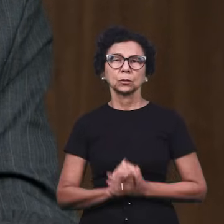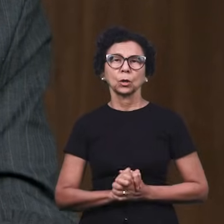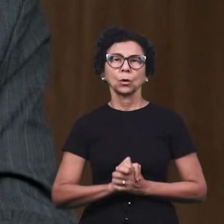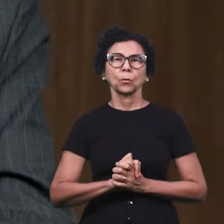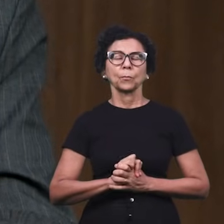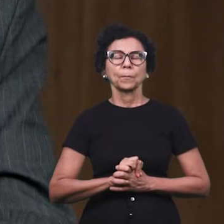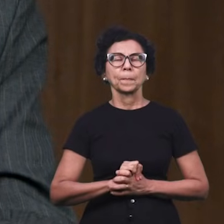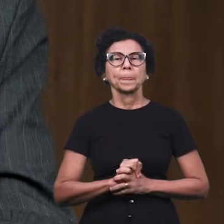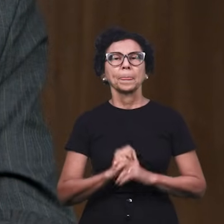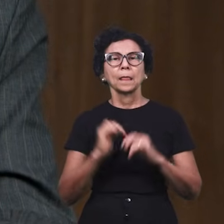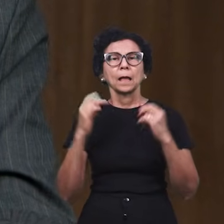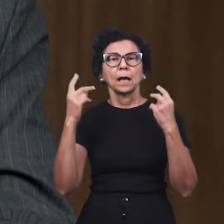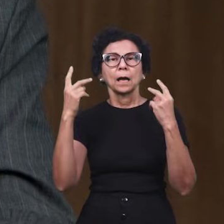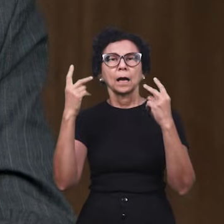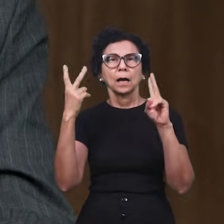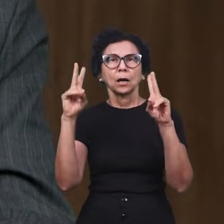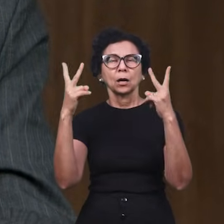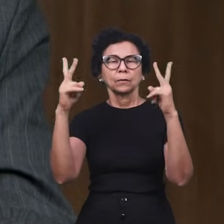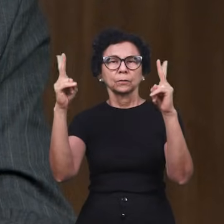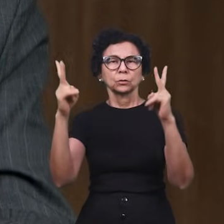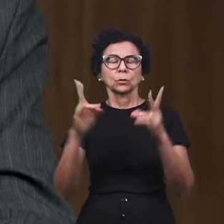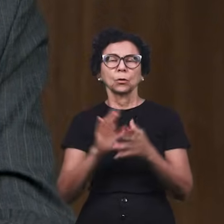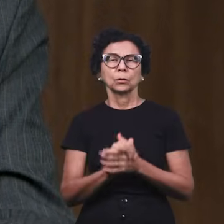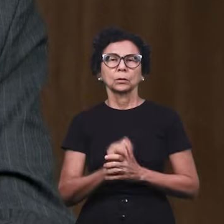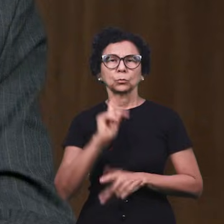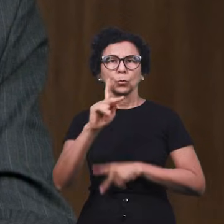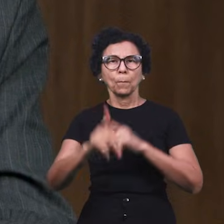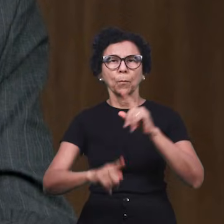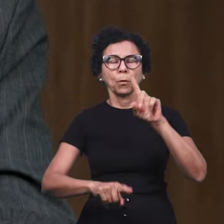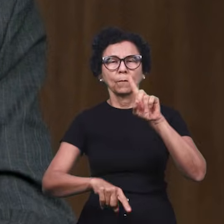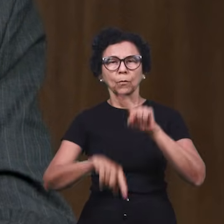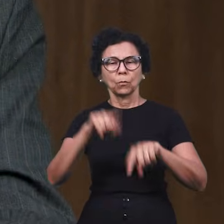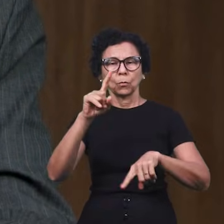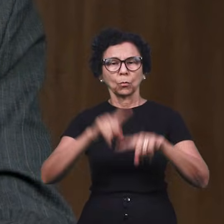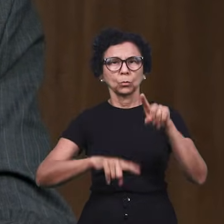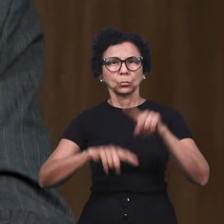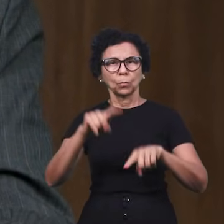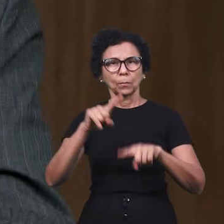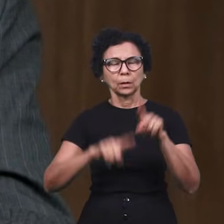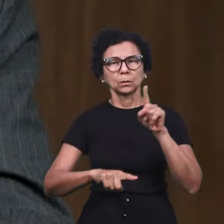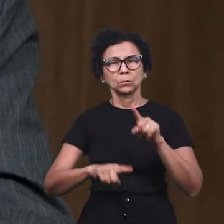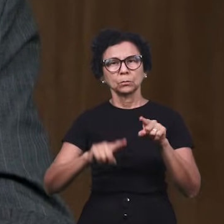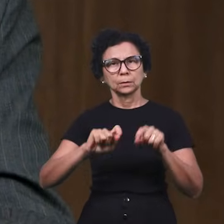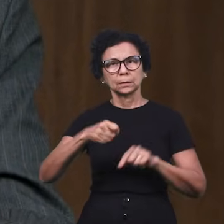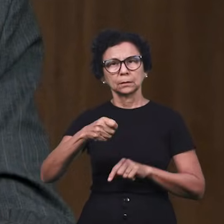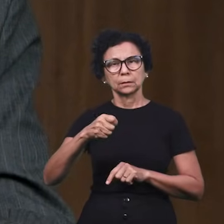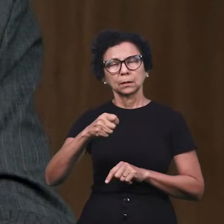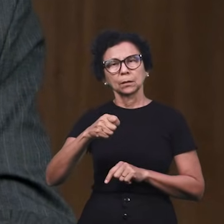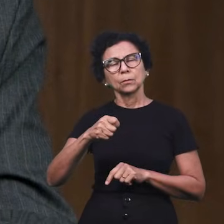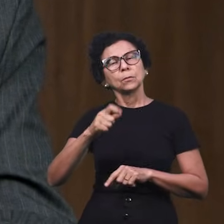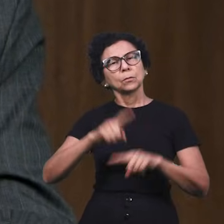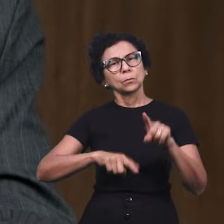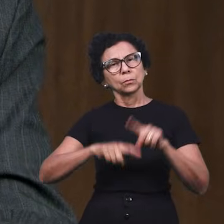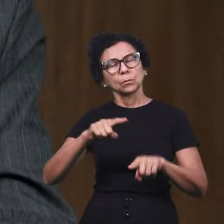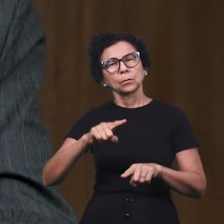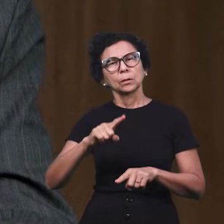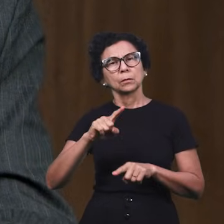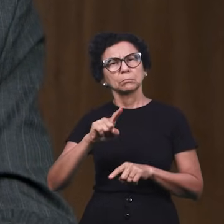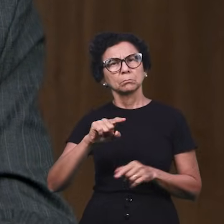otomana, quer dizer, o Império Turco. Otomano vem de Otto,